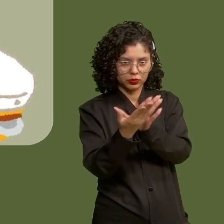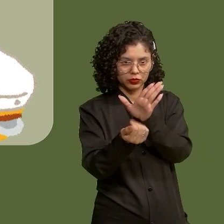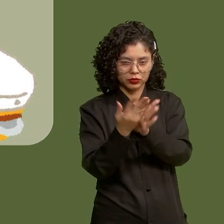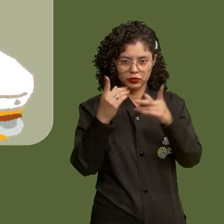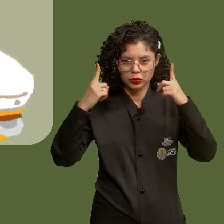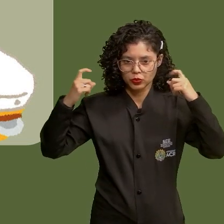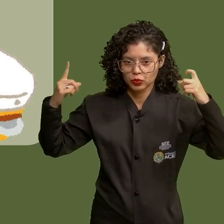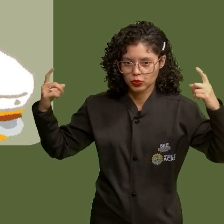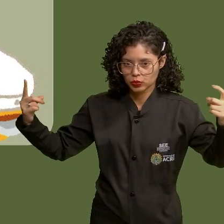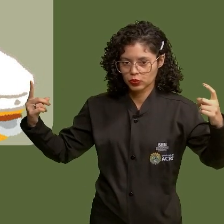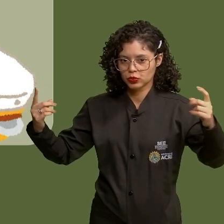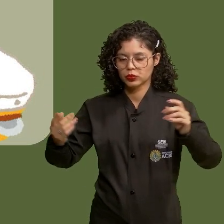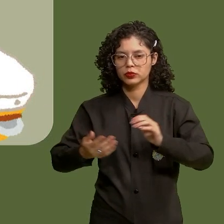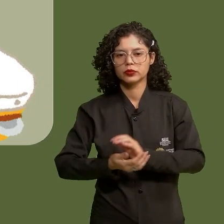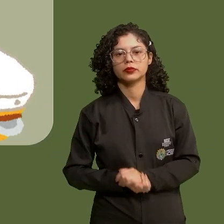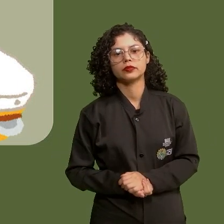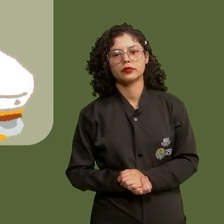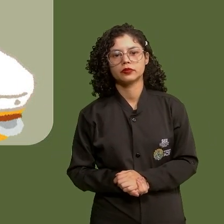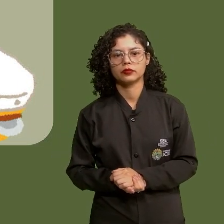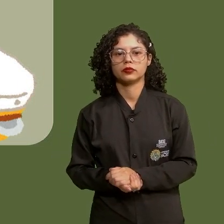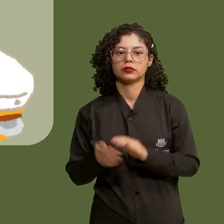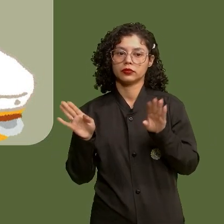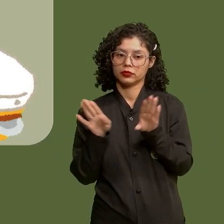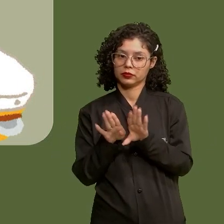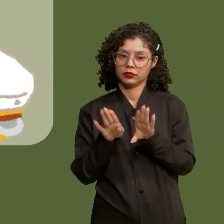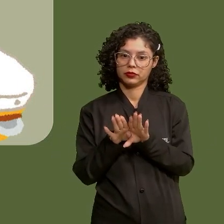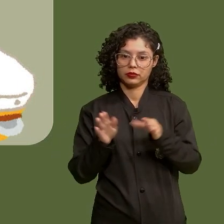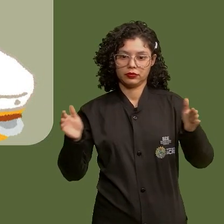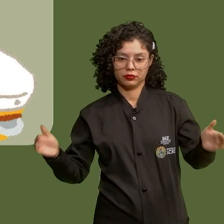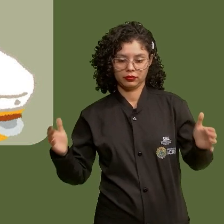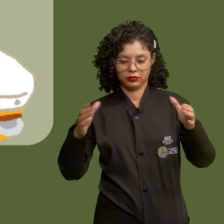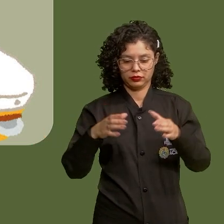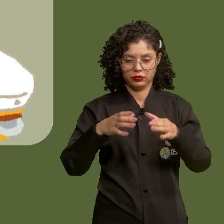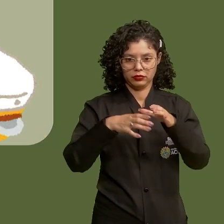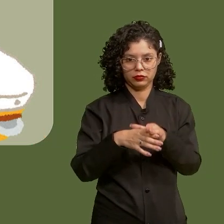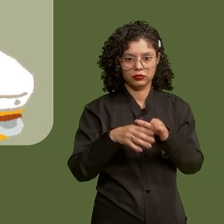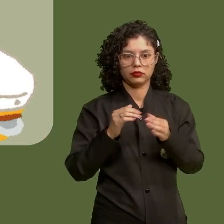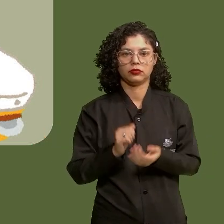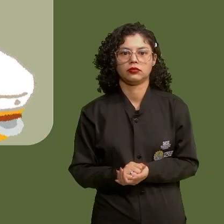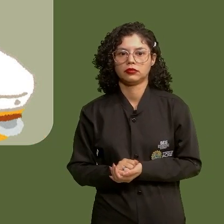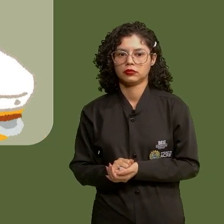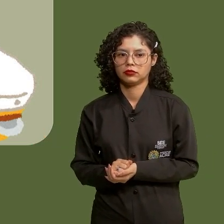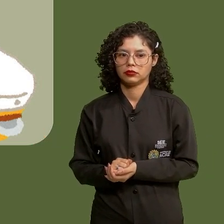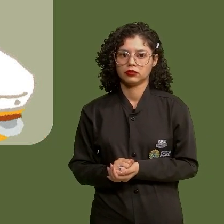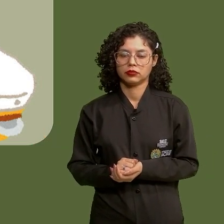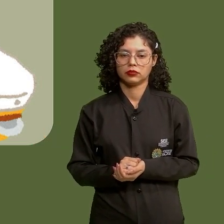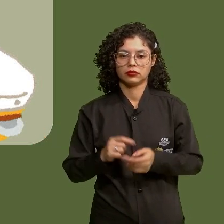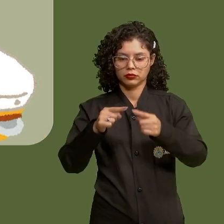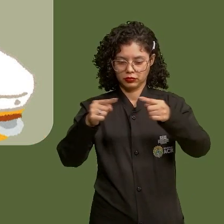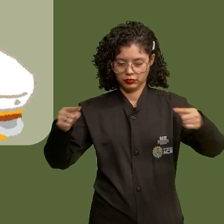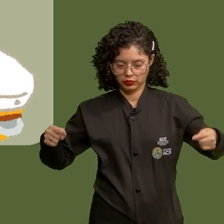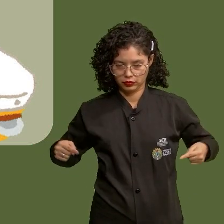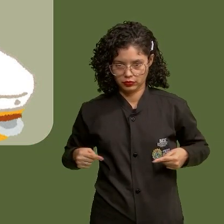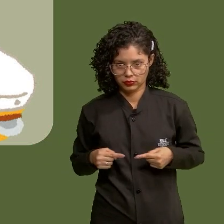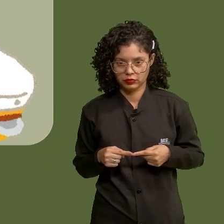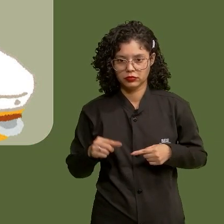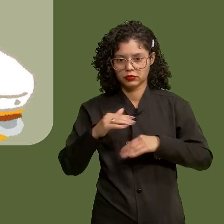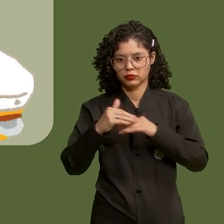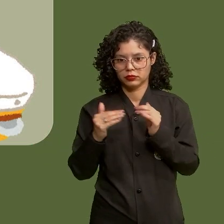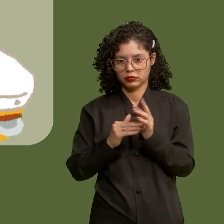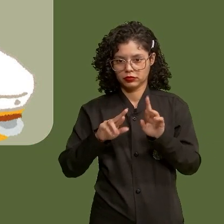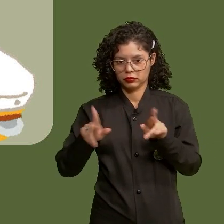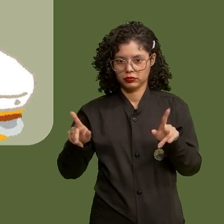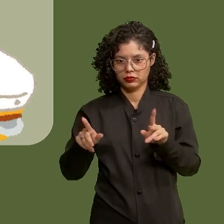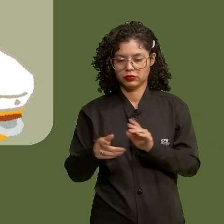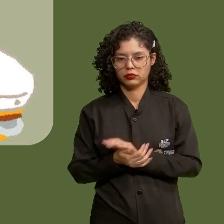mãos, emite os sons. E eles têm tamanhos diferentes, esses tambores. E tem os pratos também, que faz toda uma